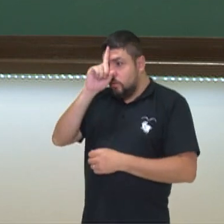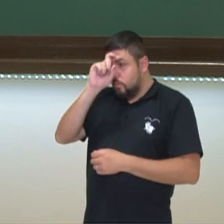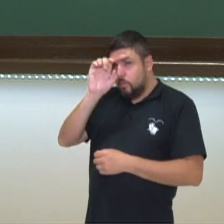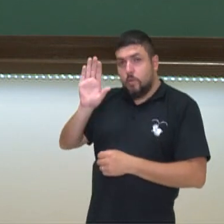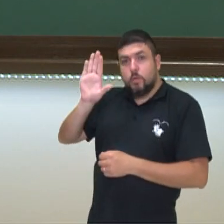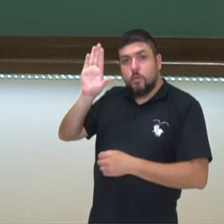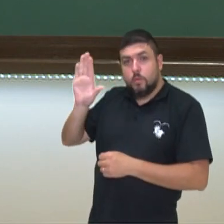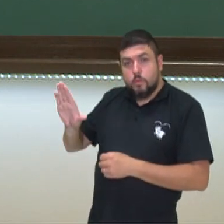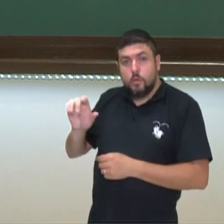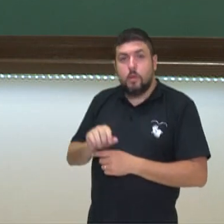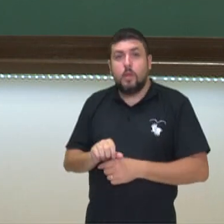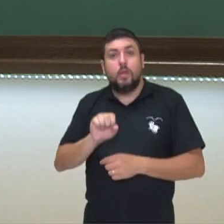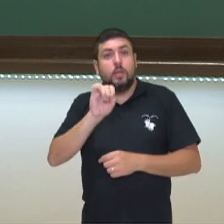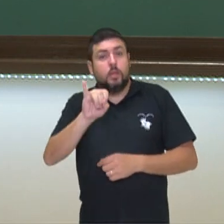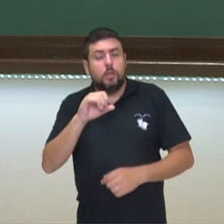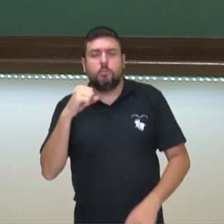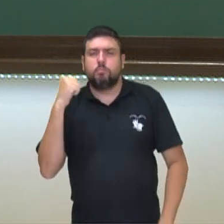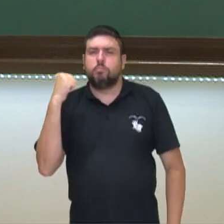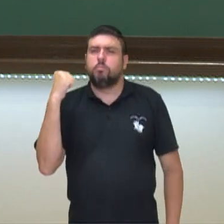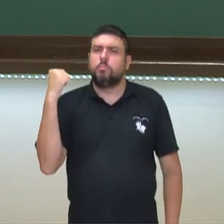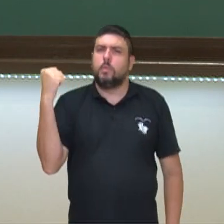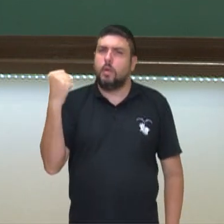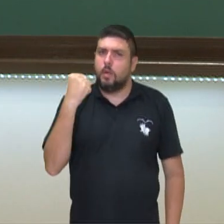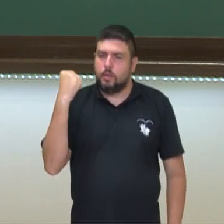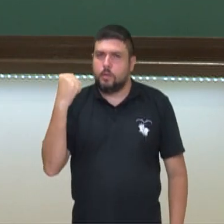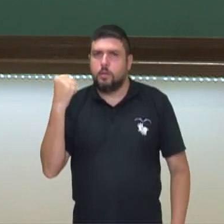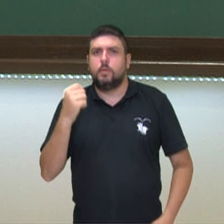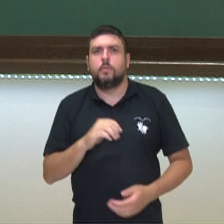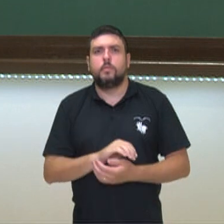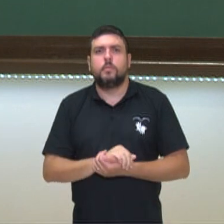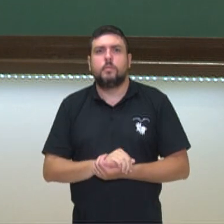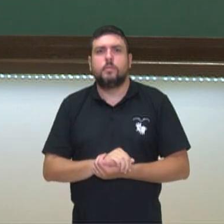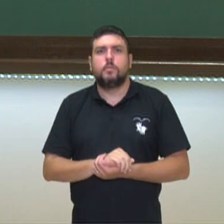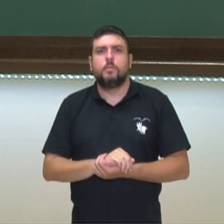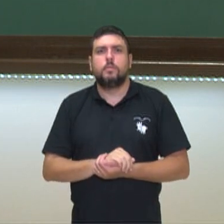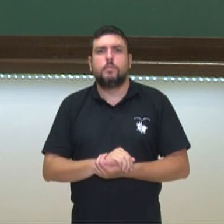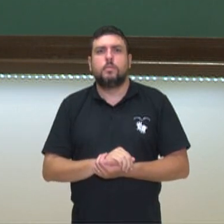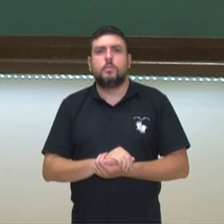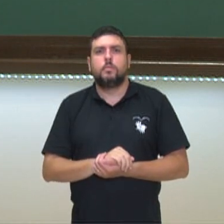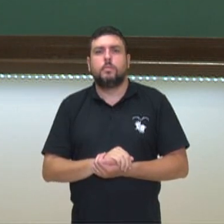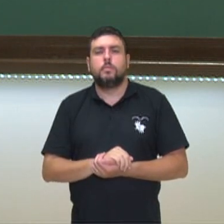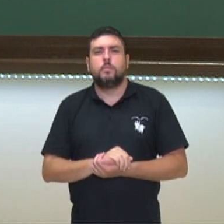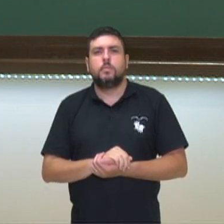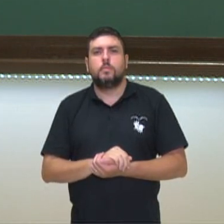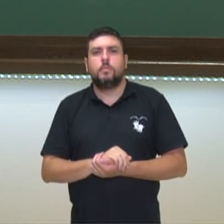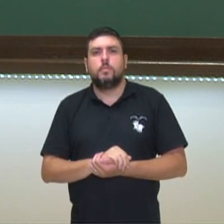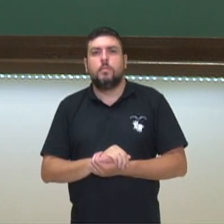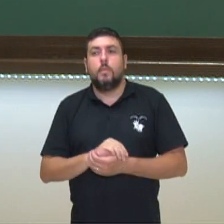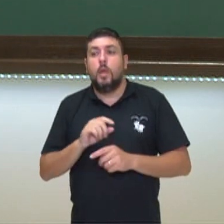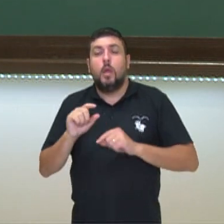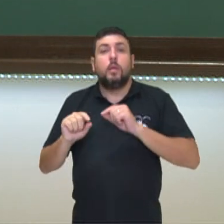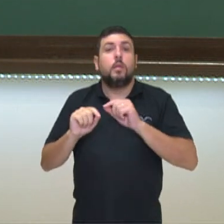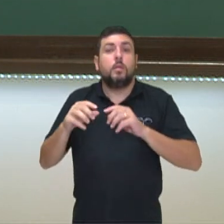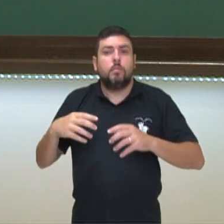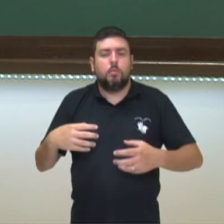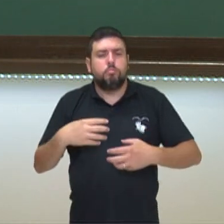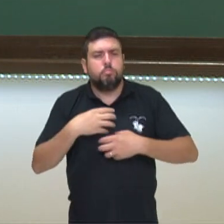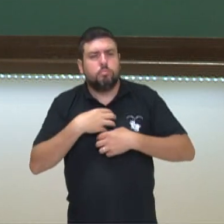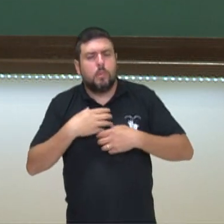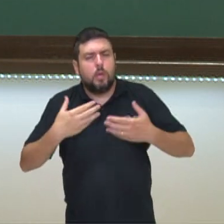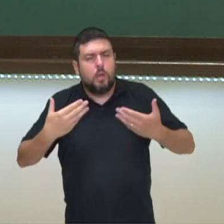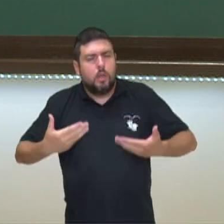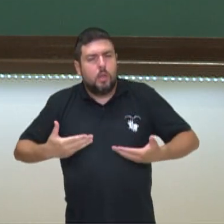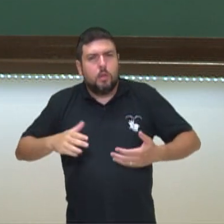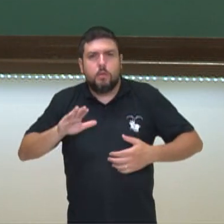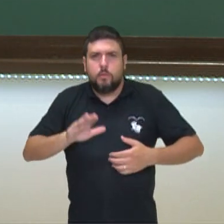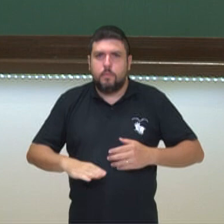que estão com acometimento grave da doença. Quem teve sintomas leves, fica se recuperando em